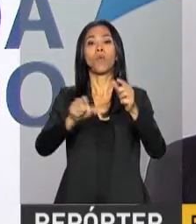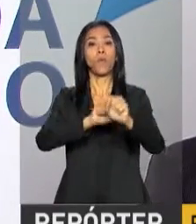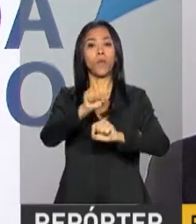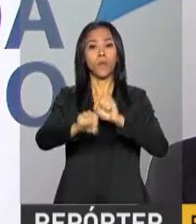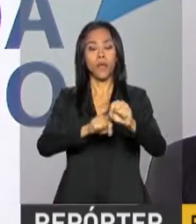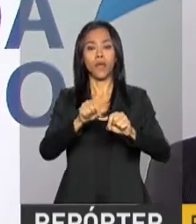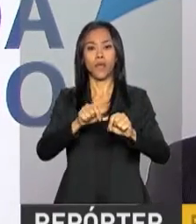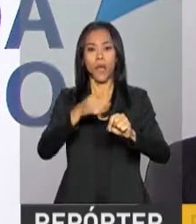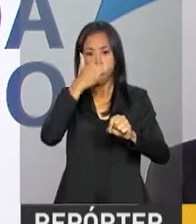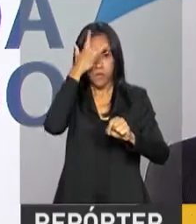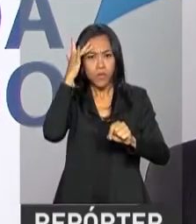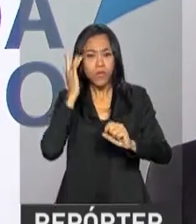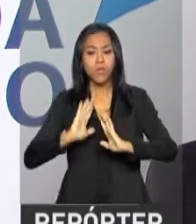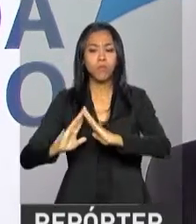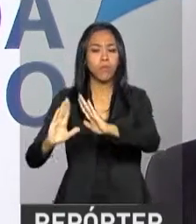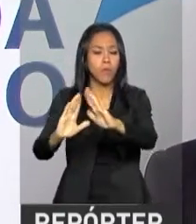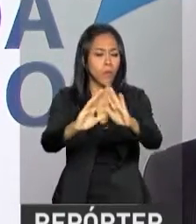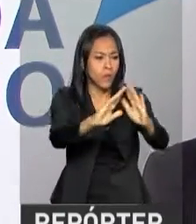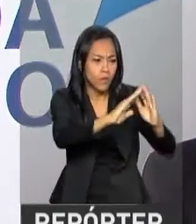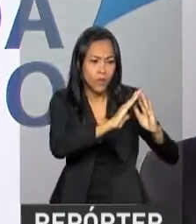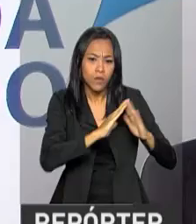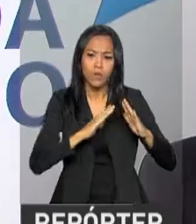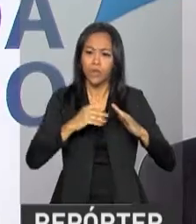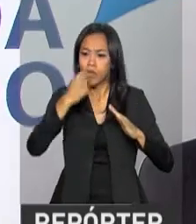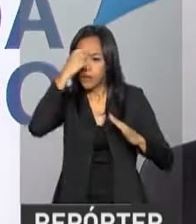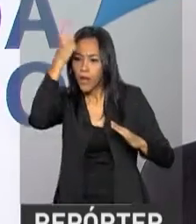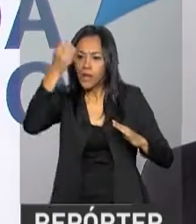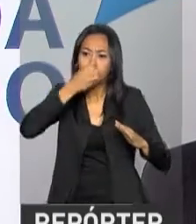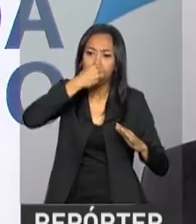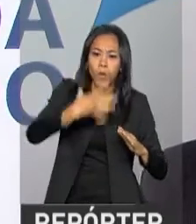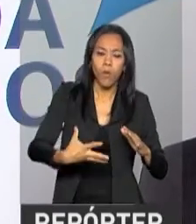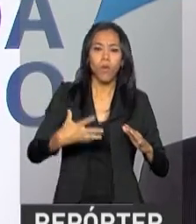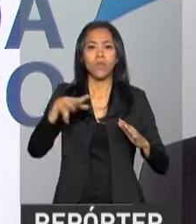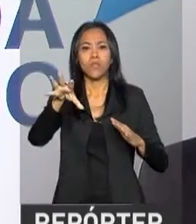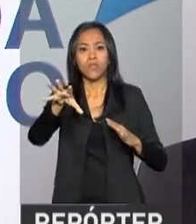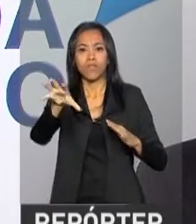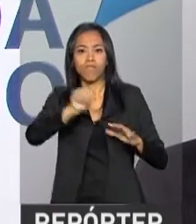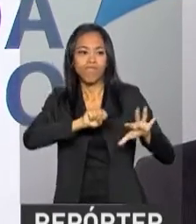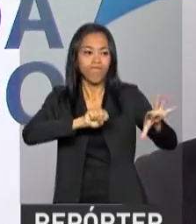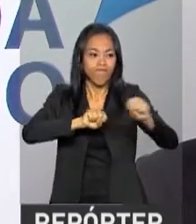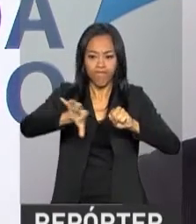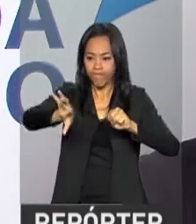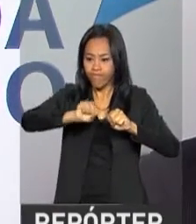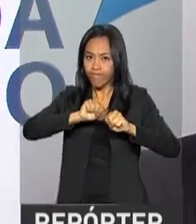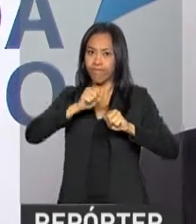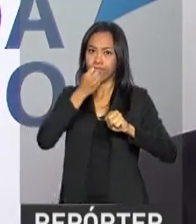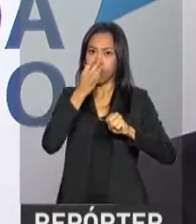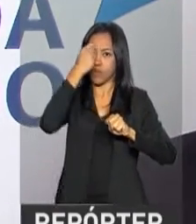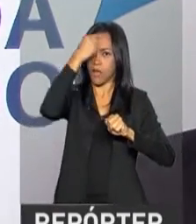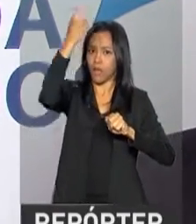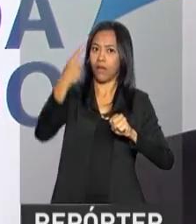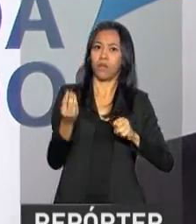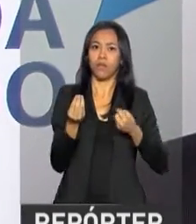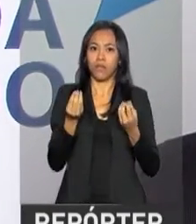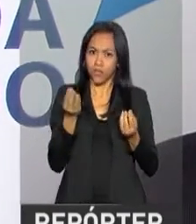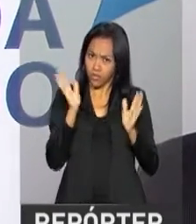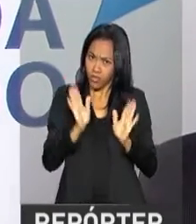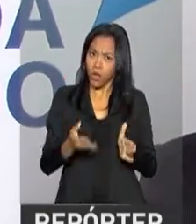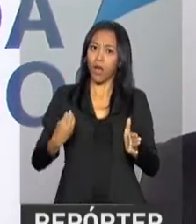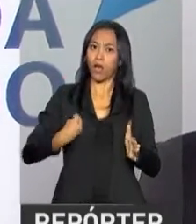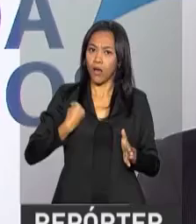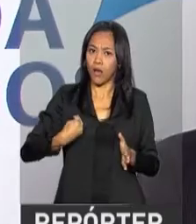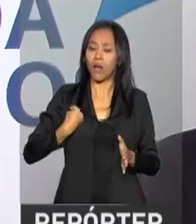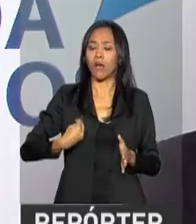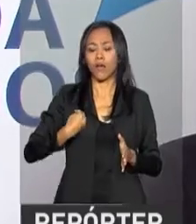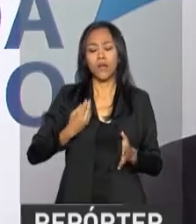vivência local nas boas idéias seus bons esboça ações que já acontece